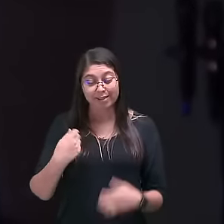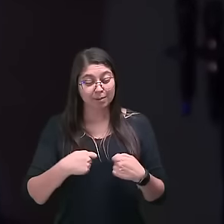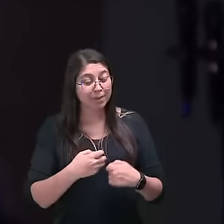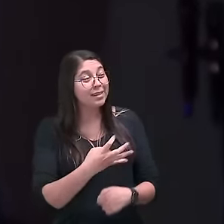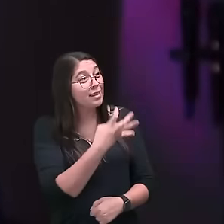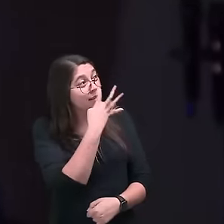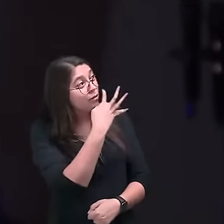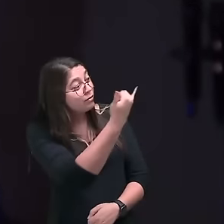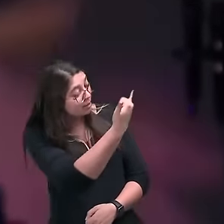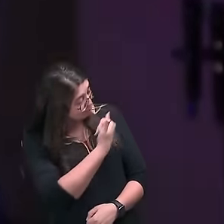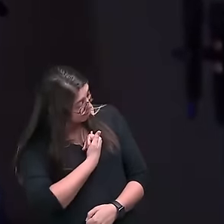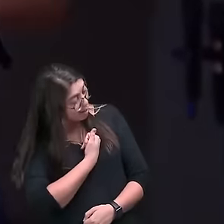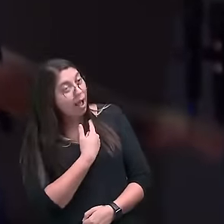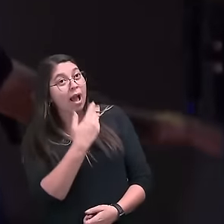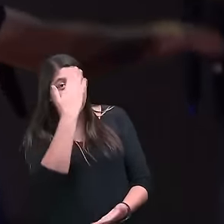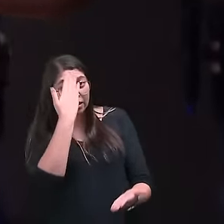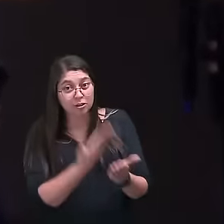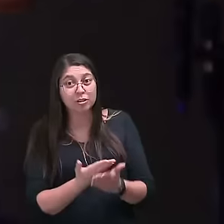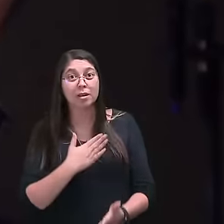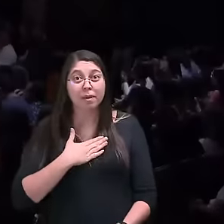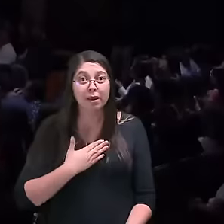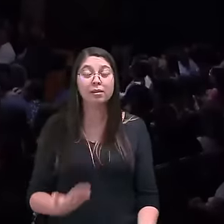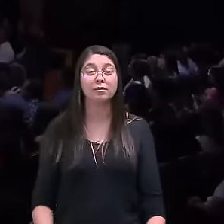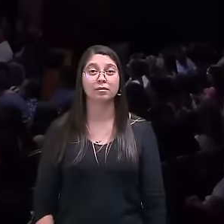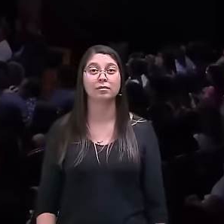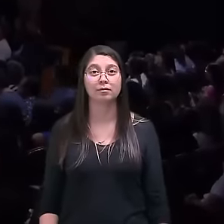no sacerdócio que está sobre eles.